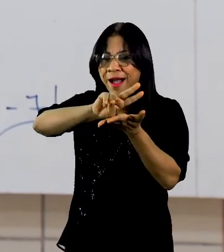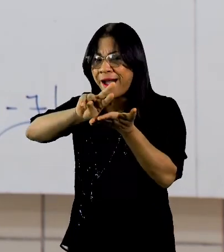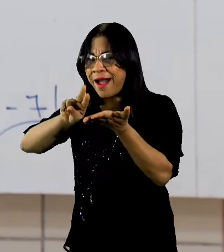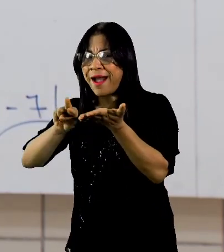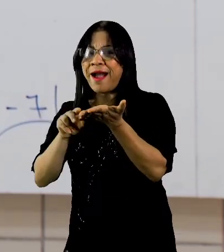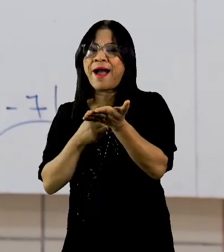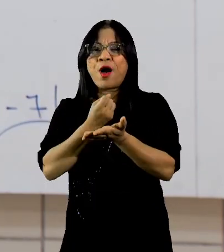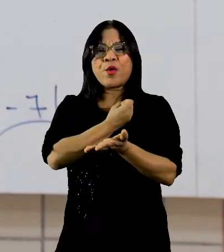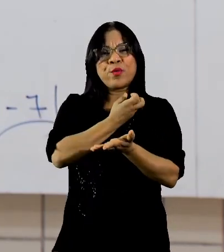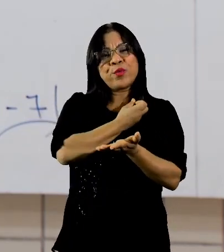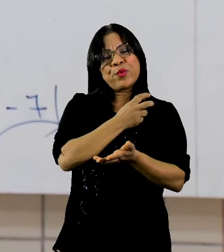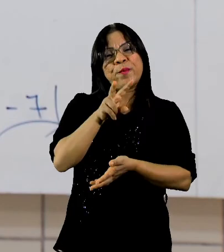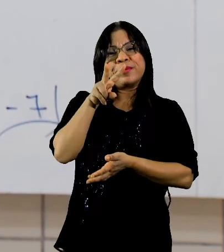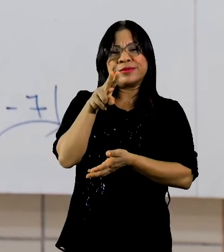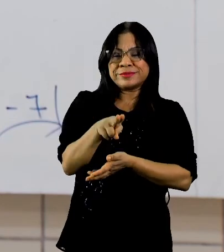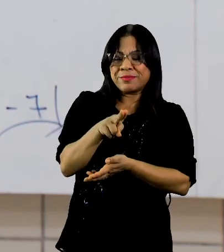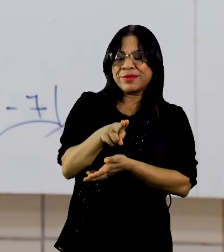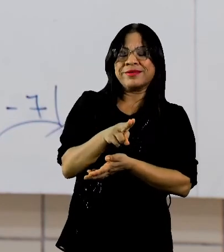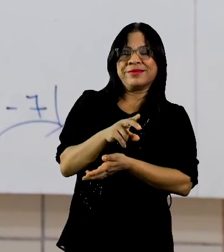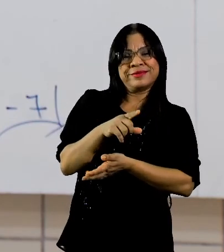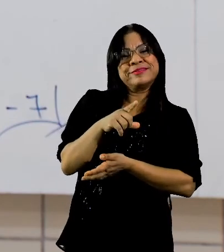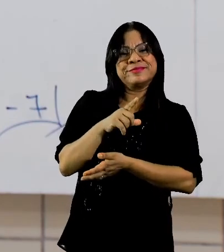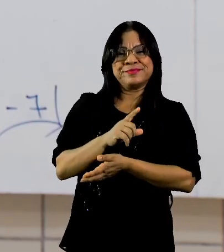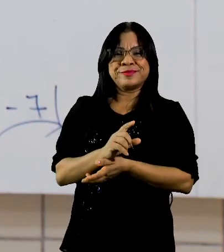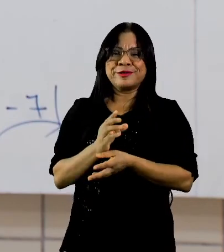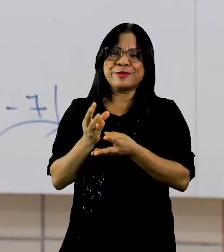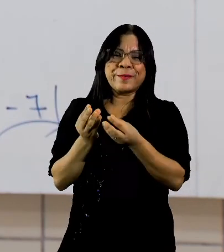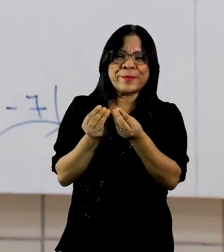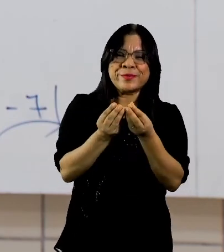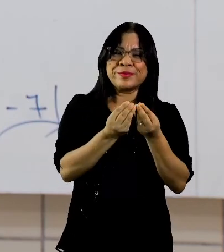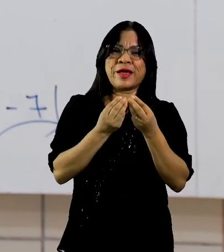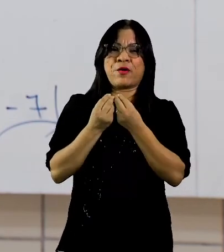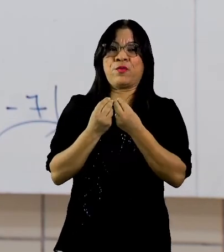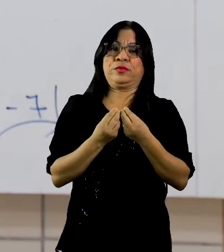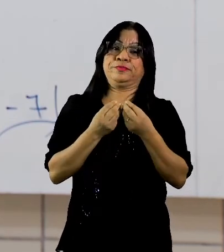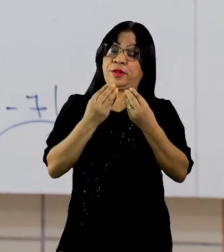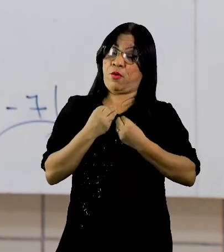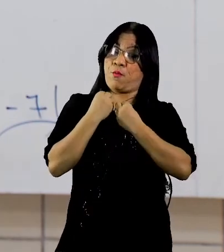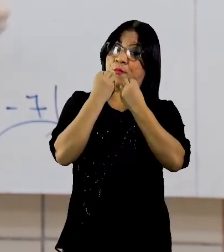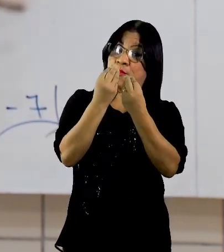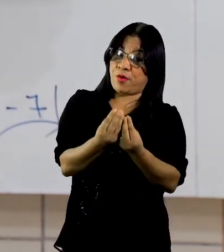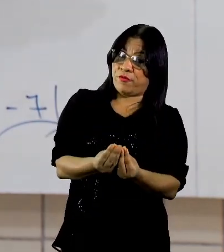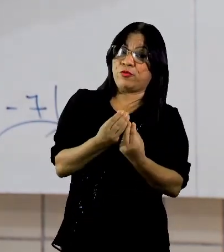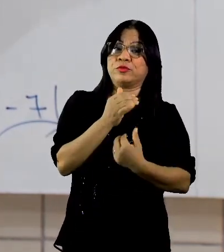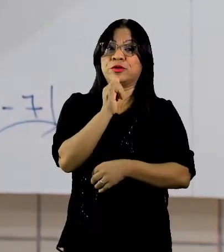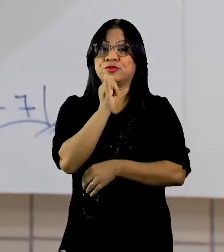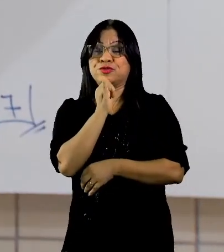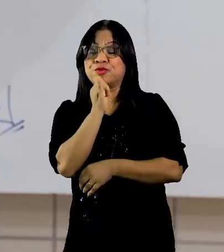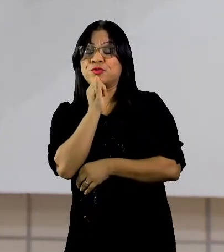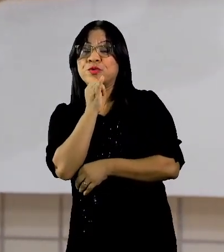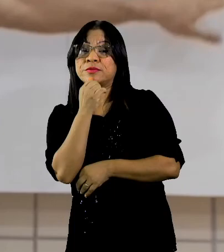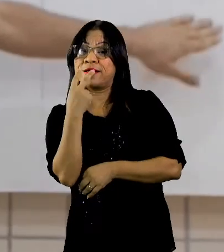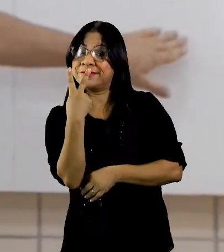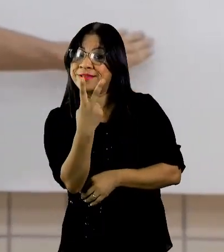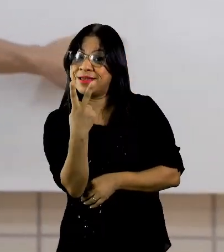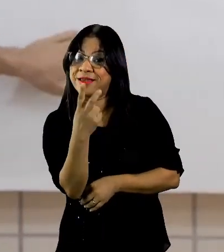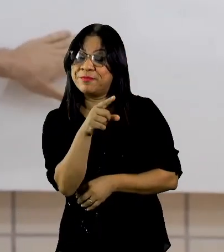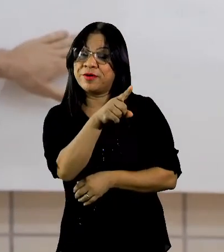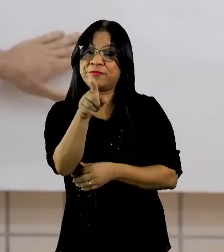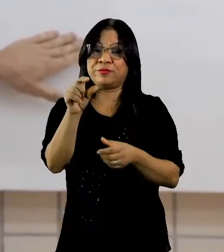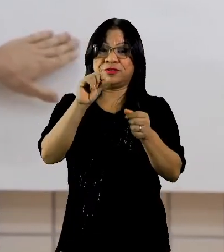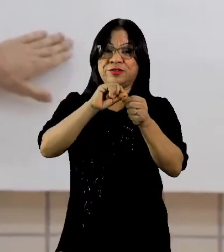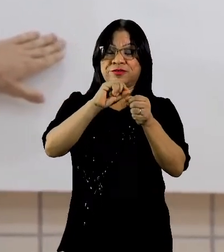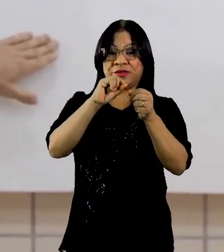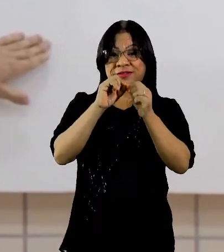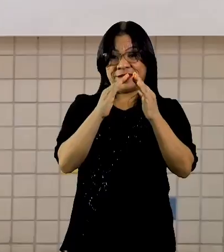e muita coisa. Eu vou deixar então 2 exemplos para vocês fazerem em casa. Olha só, foca aí no